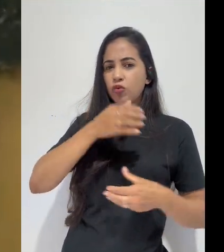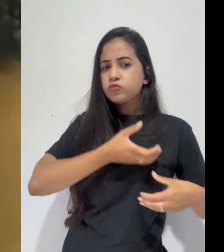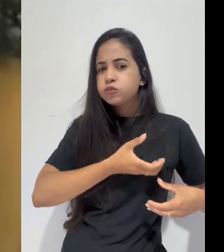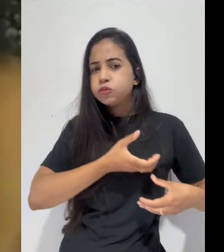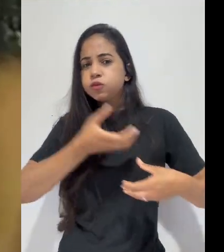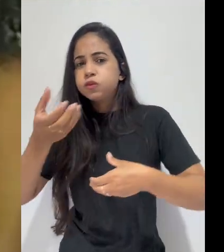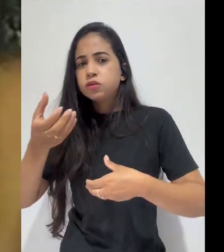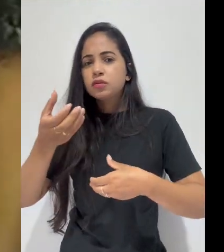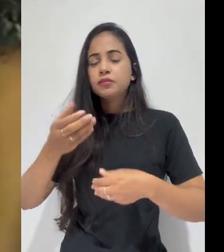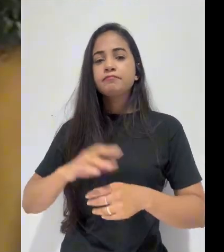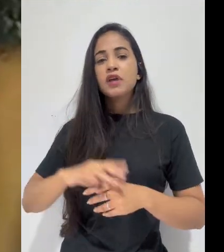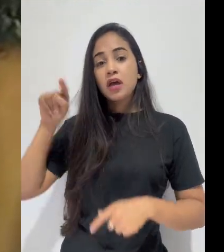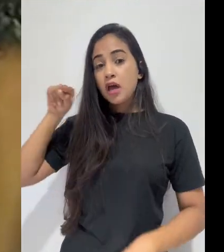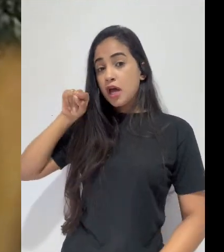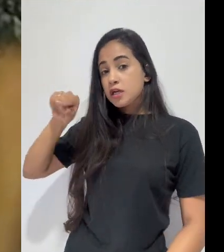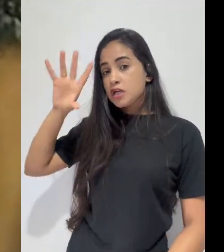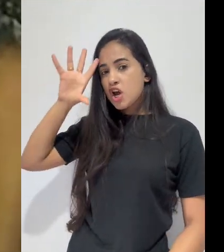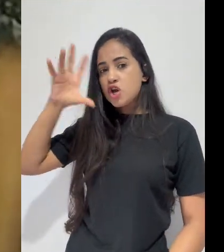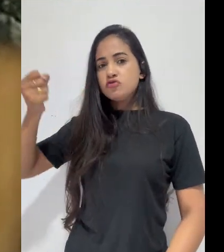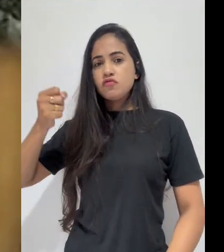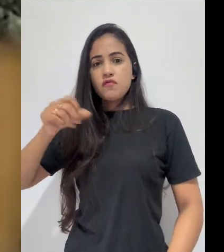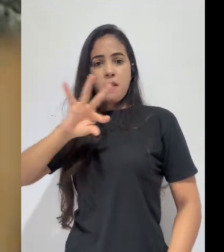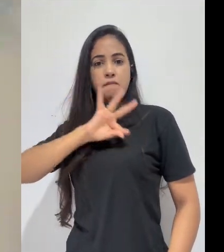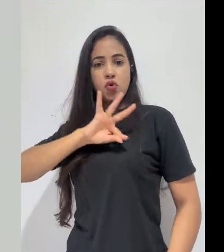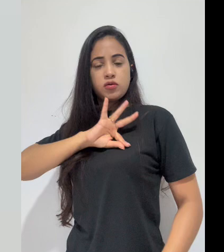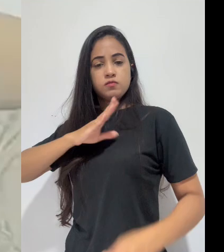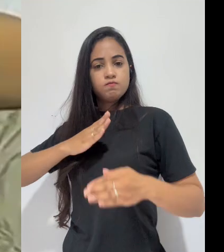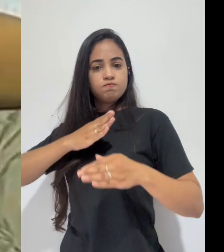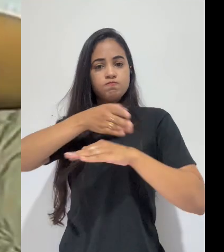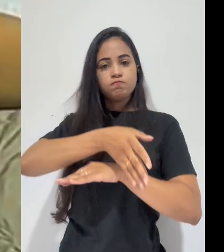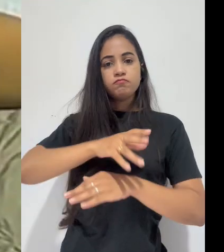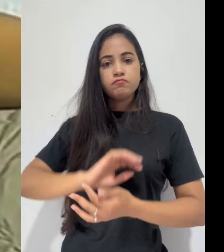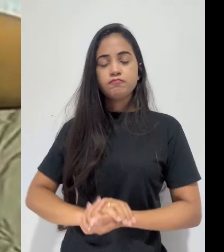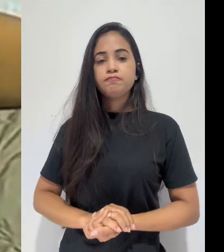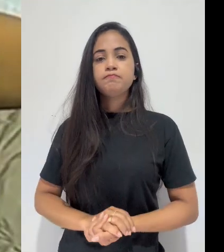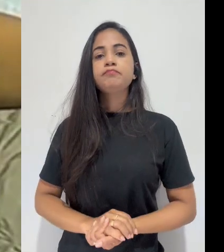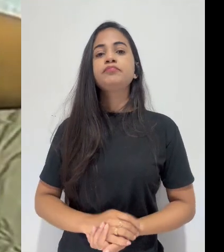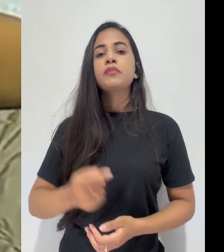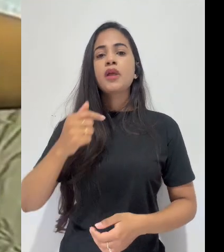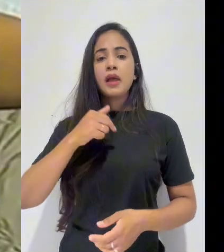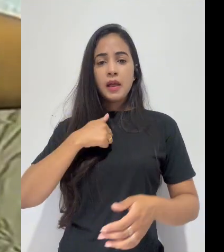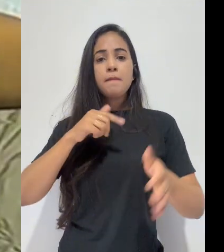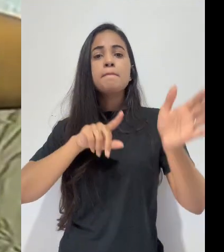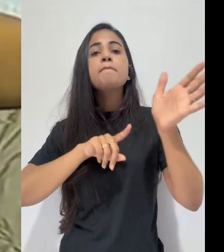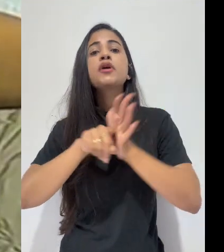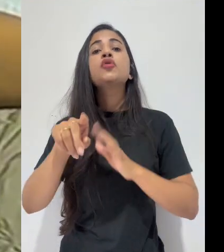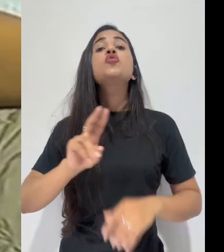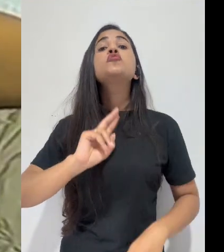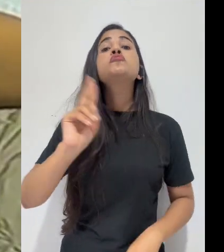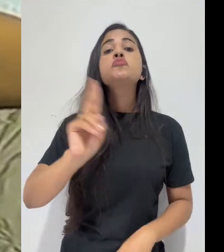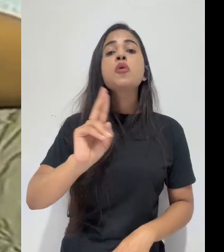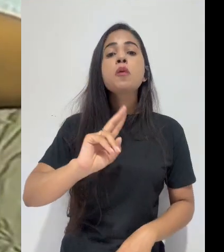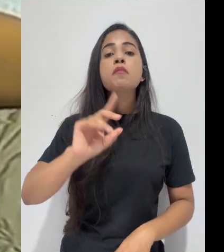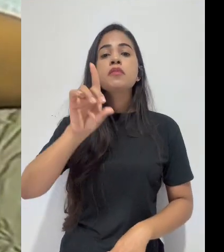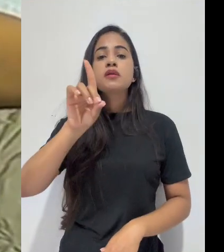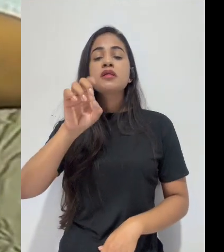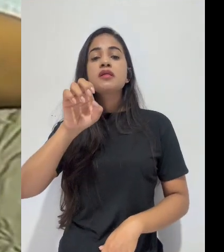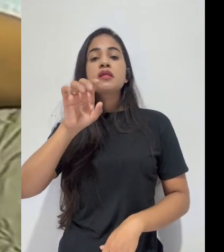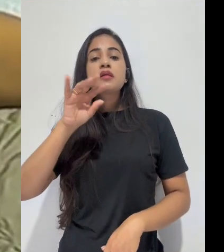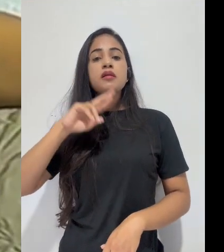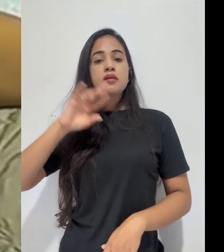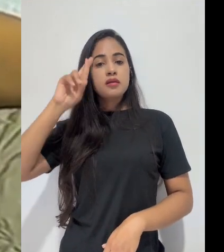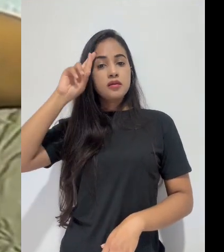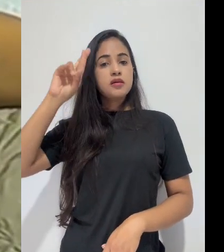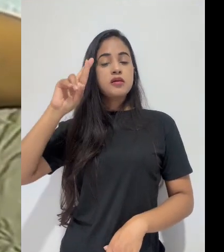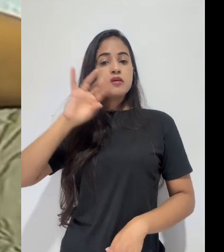d'água, resolveu apresentar queixa na 20ª DP. E ele perguntou para a escrivã, como é o nome desse delegado